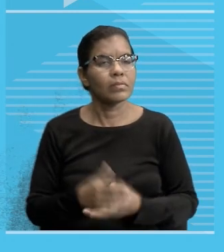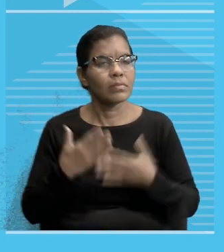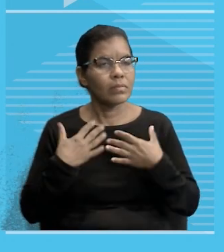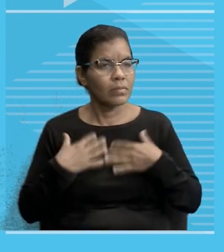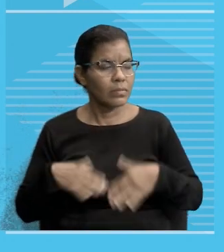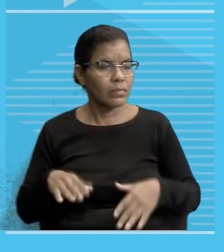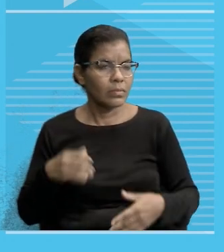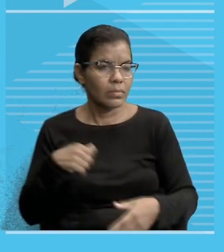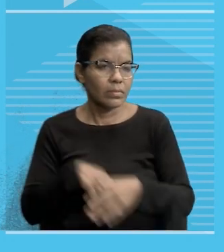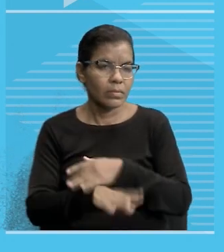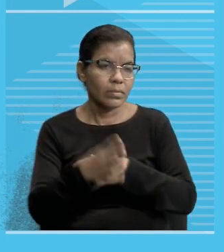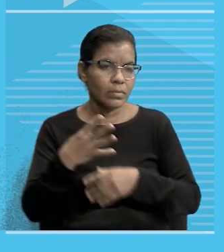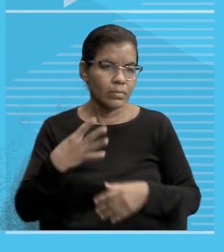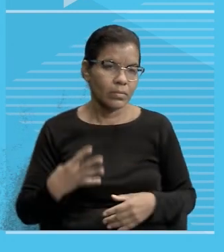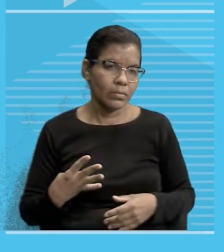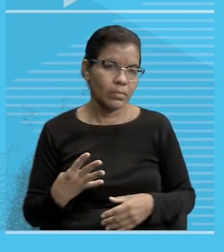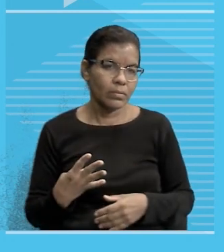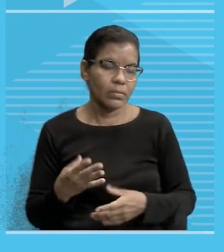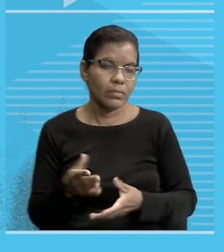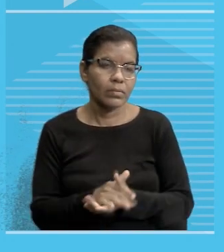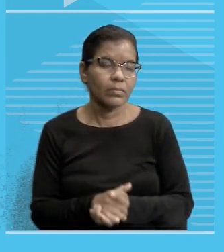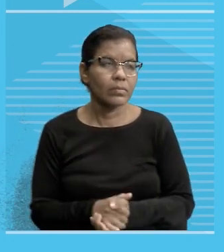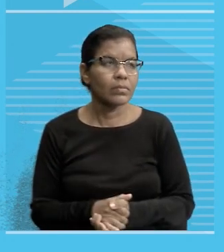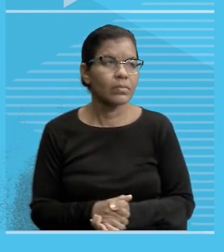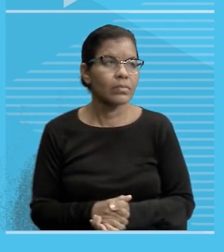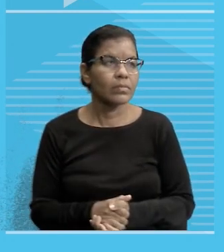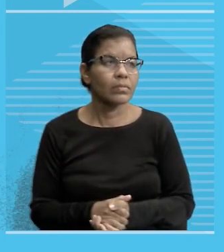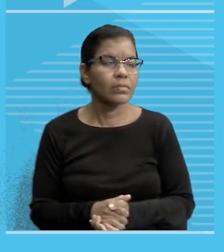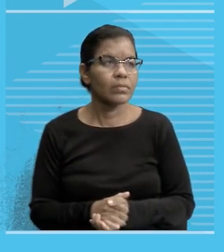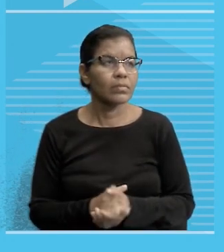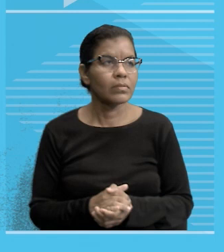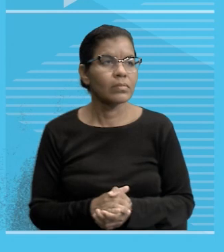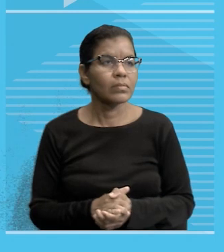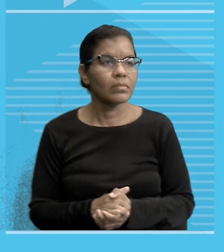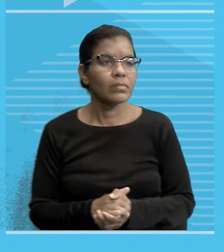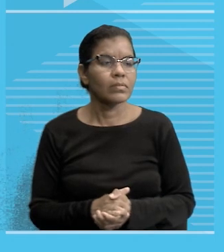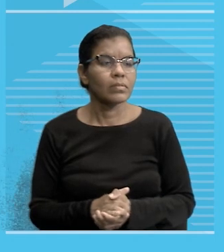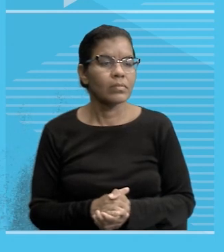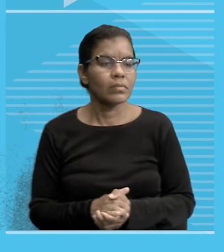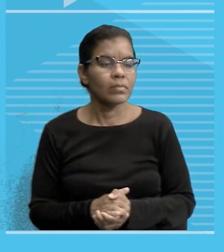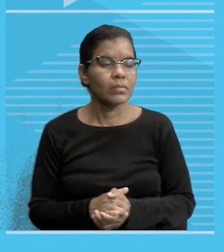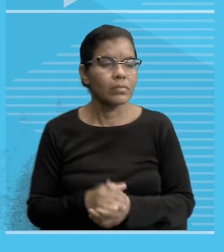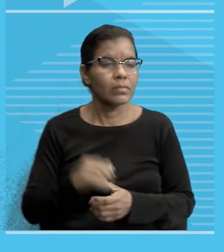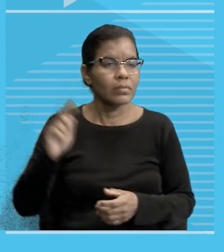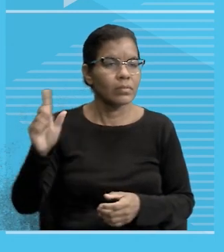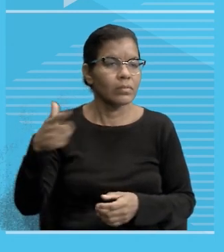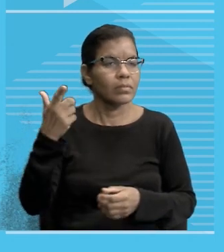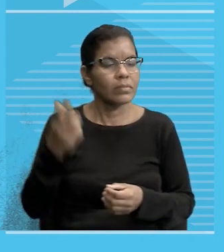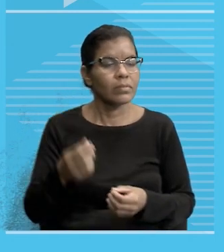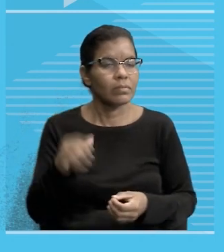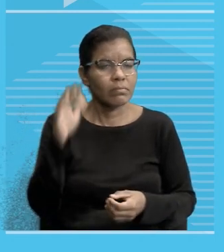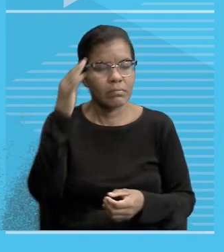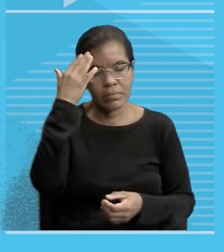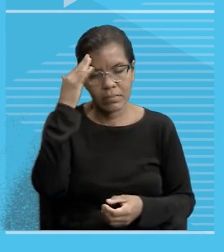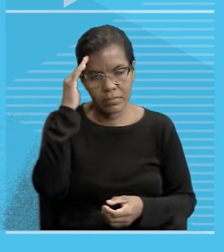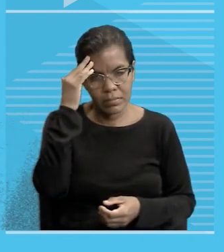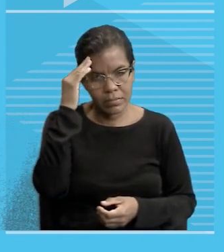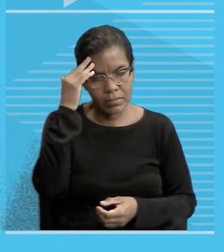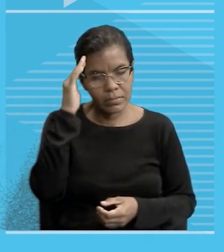quarta e penúltima questão para você conseguir compreender